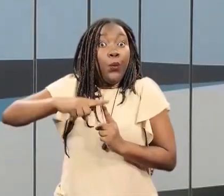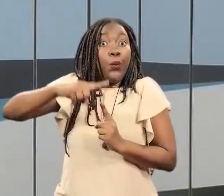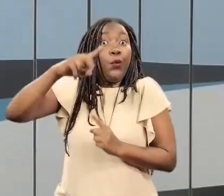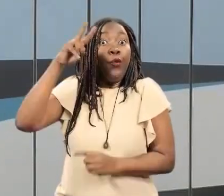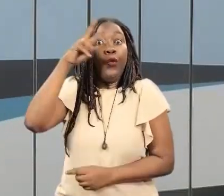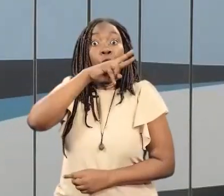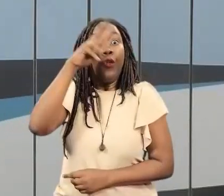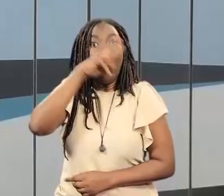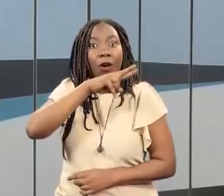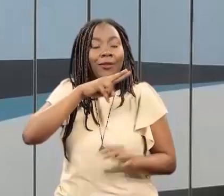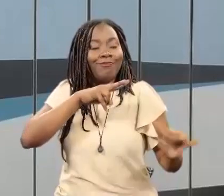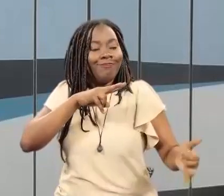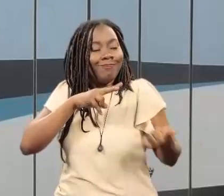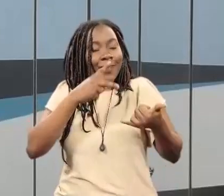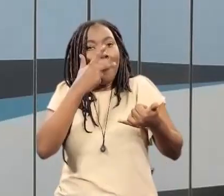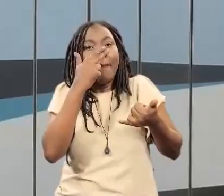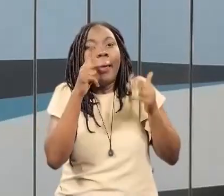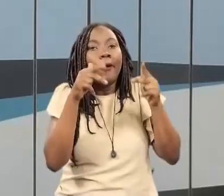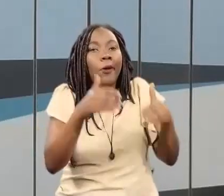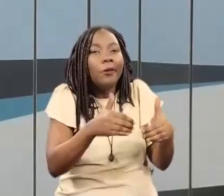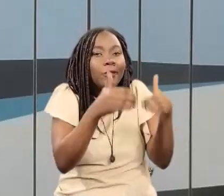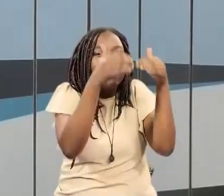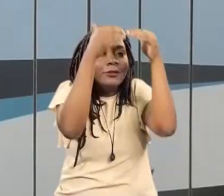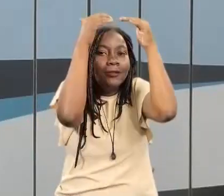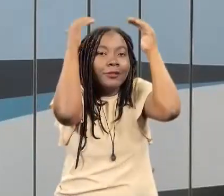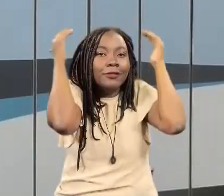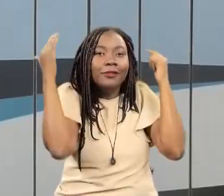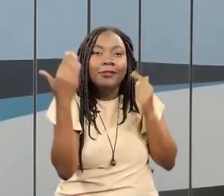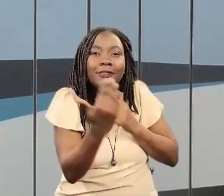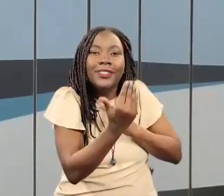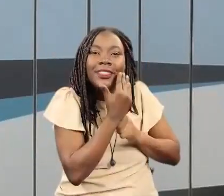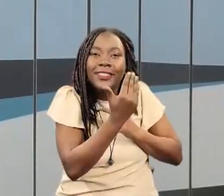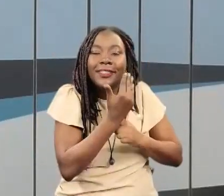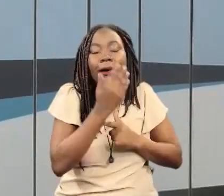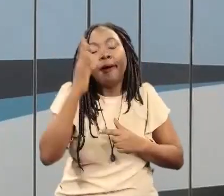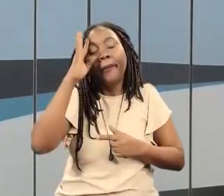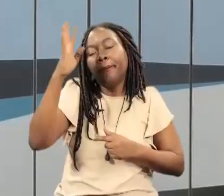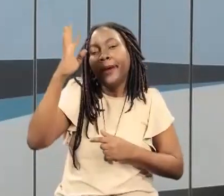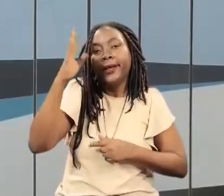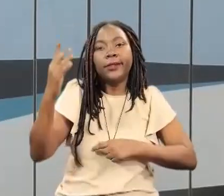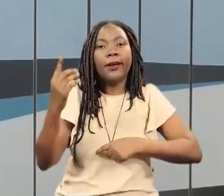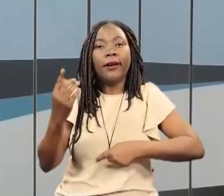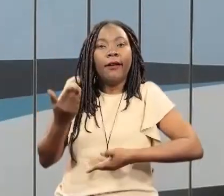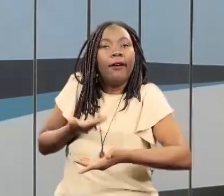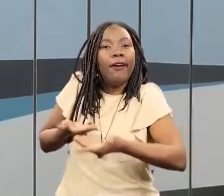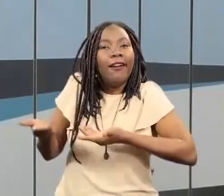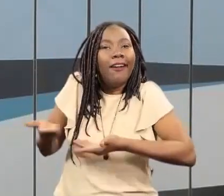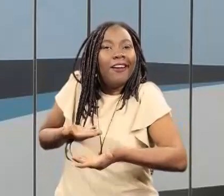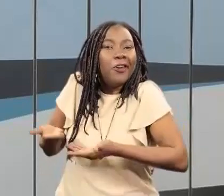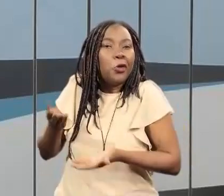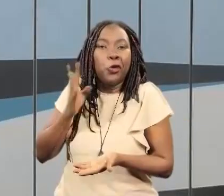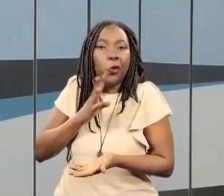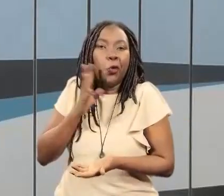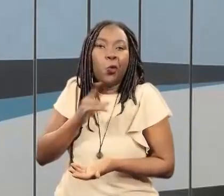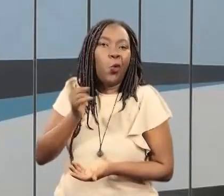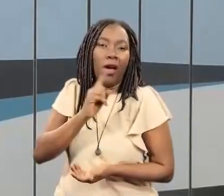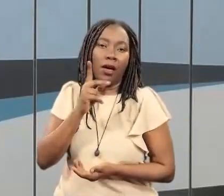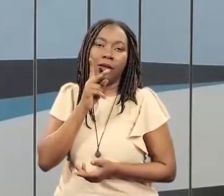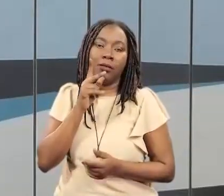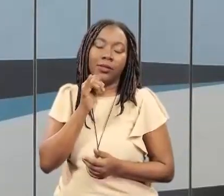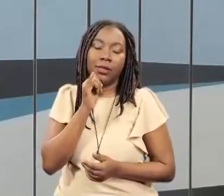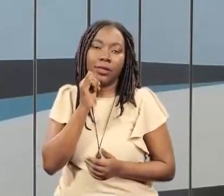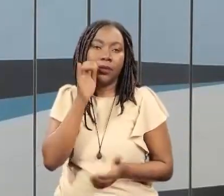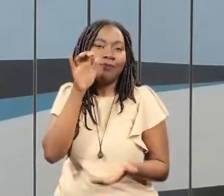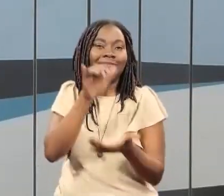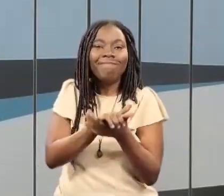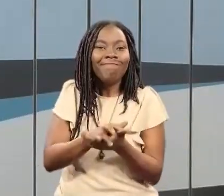para eles, né, de alguma forma, né, vão pensar em relacionamentos aí não tão legais assim, né, de casais que não estão num